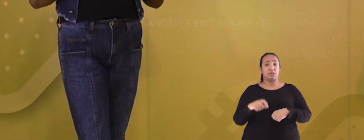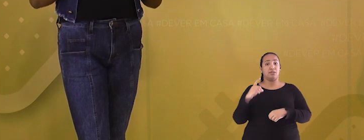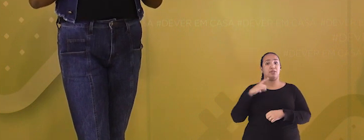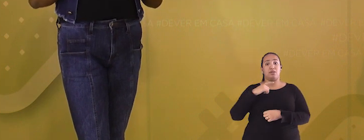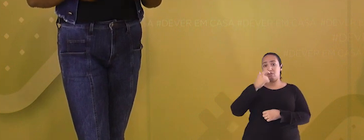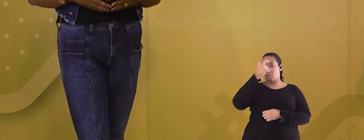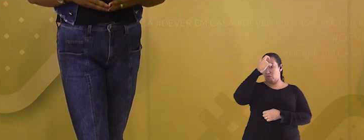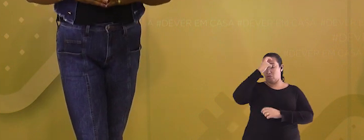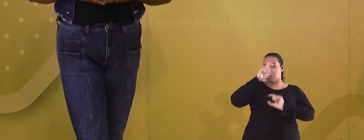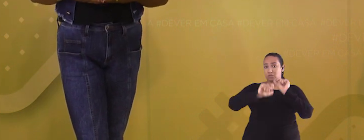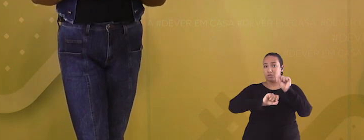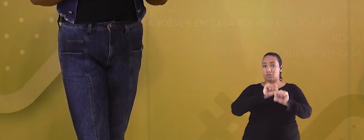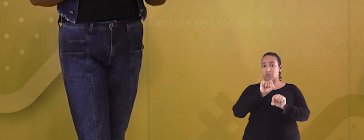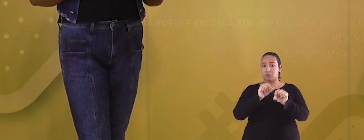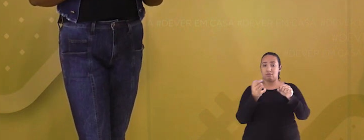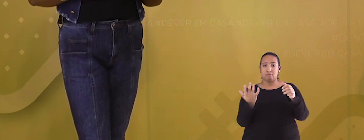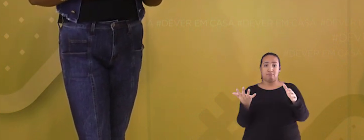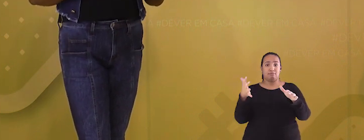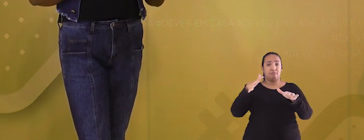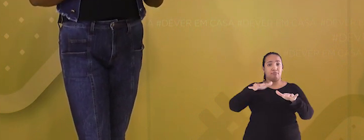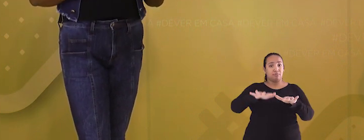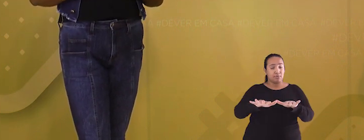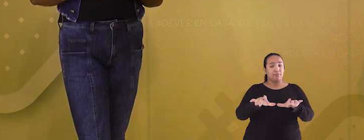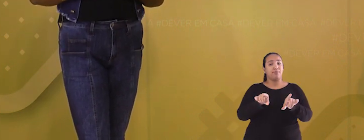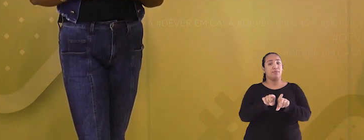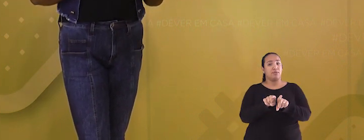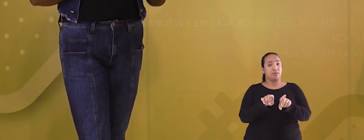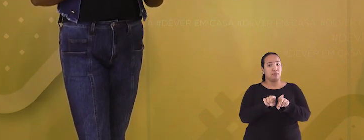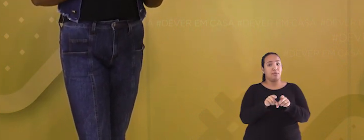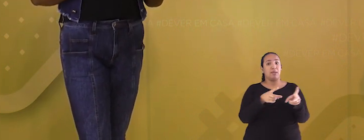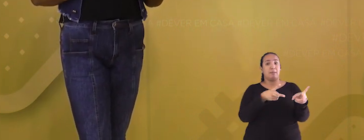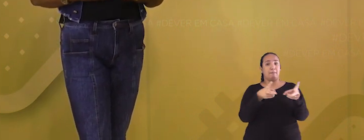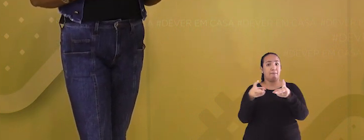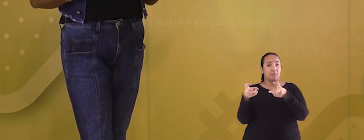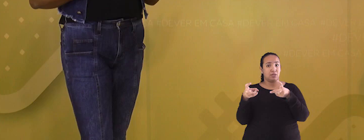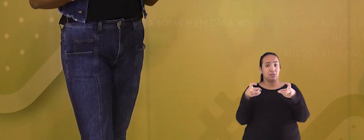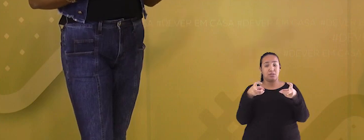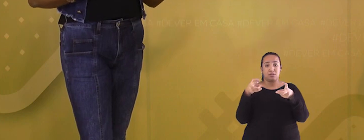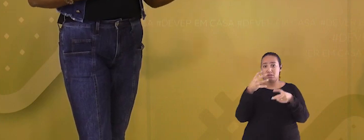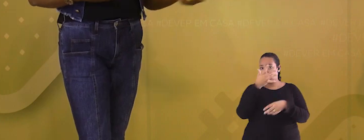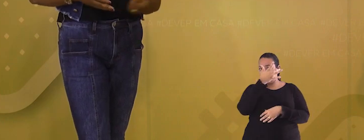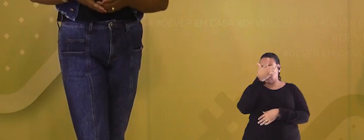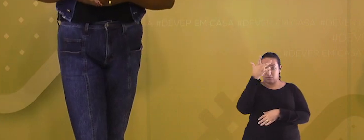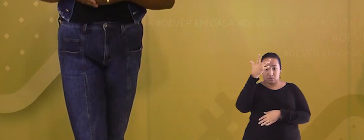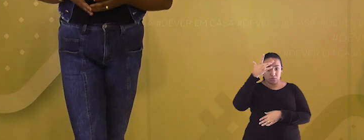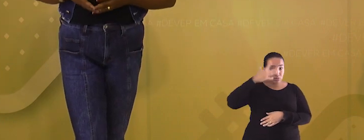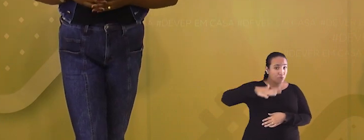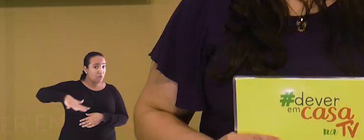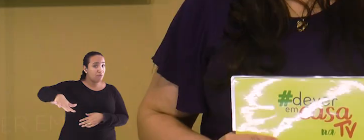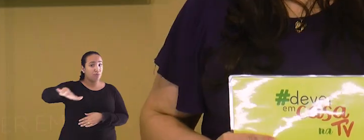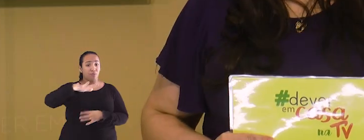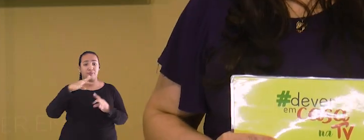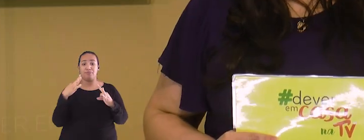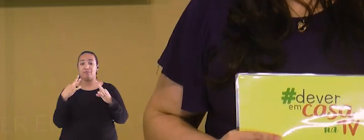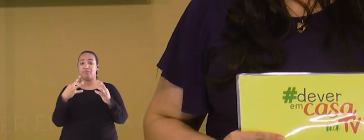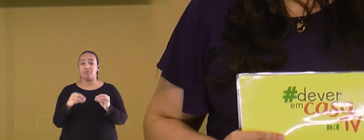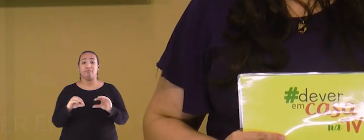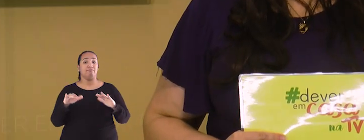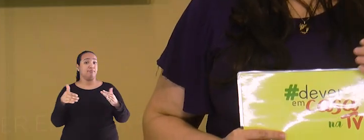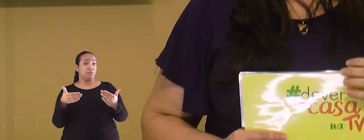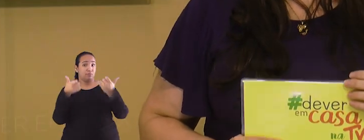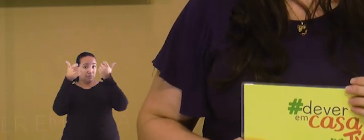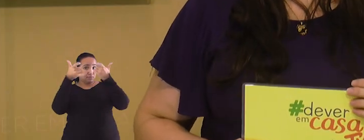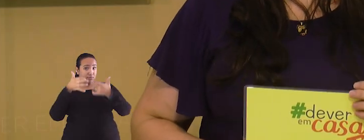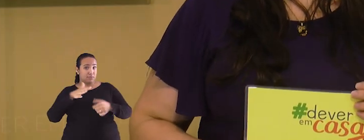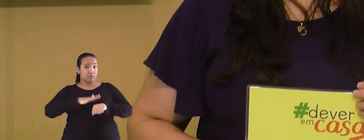da inclusão e de inserirmos e reconhecermos essas pessoas em todos os espaços. E para falar mais